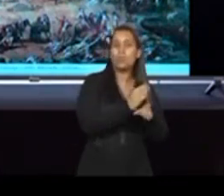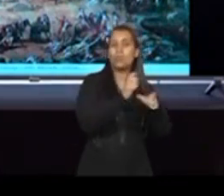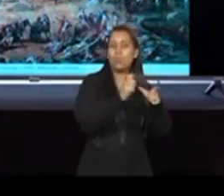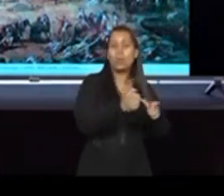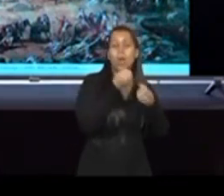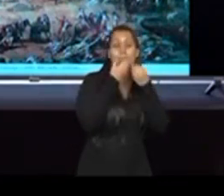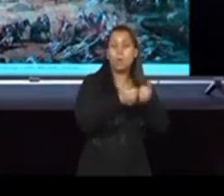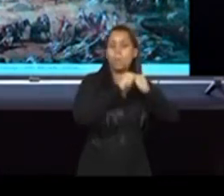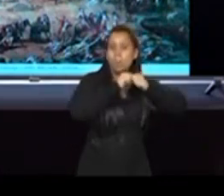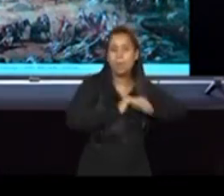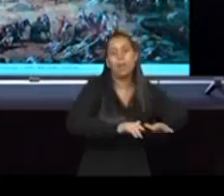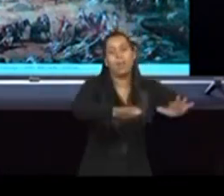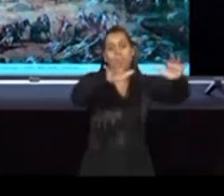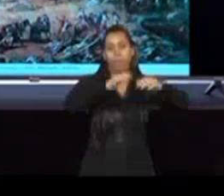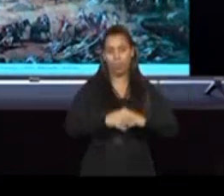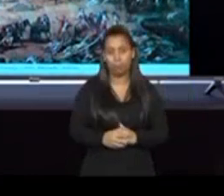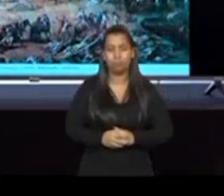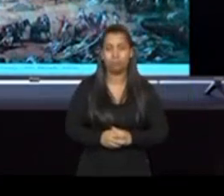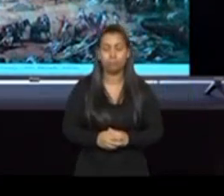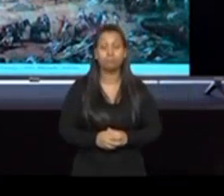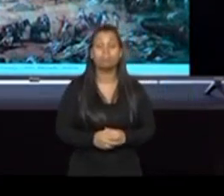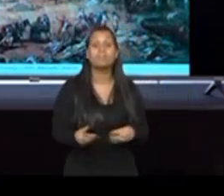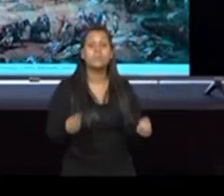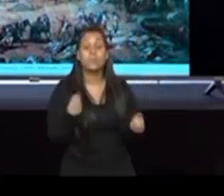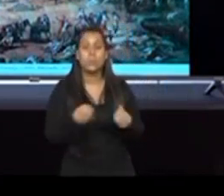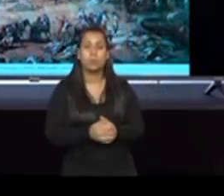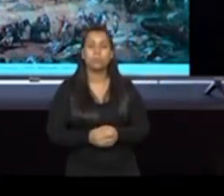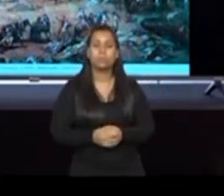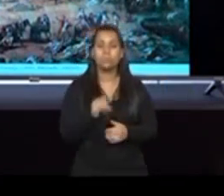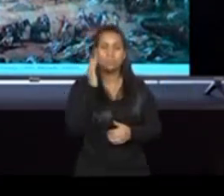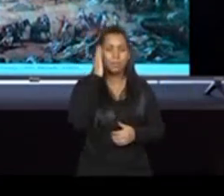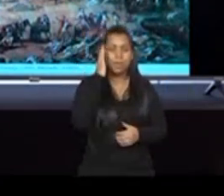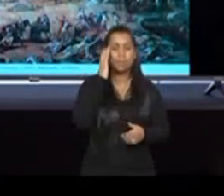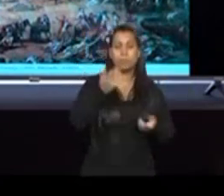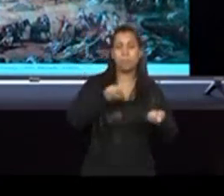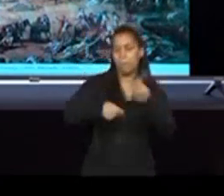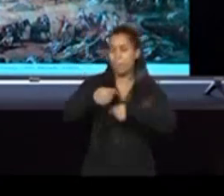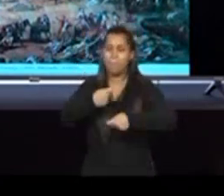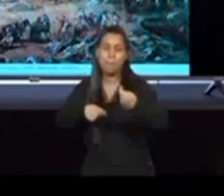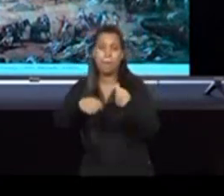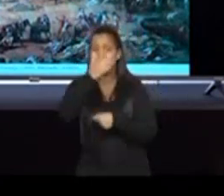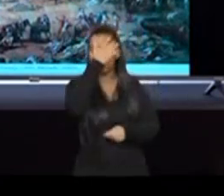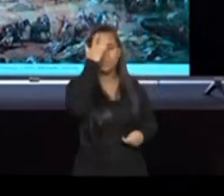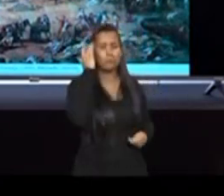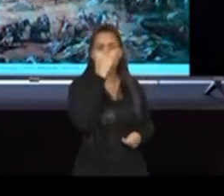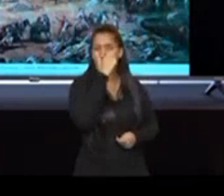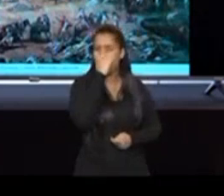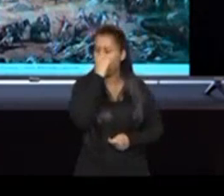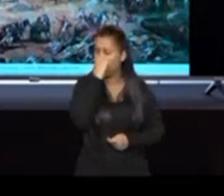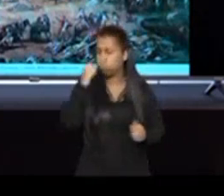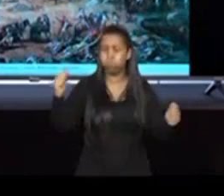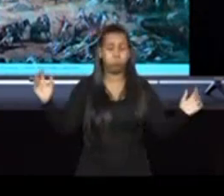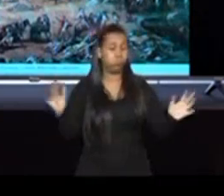para se proliferarem. Quais são essas condições? Pessoal, aquelas feiras de comércio lotado de pessoas.